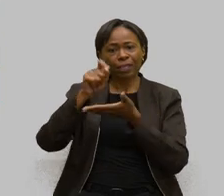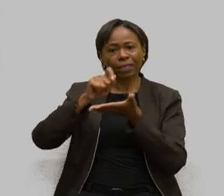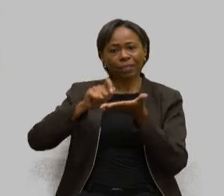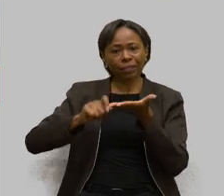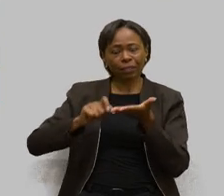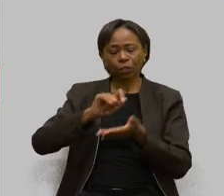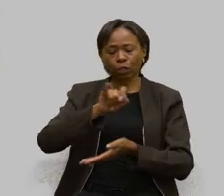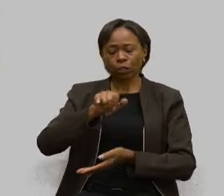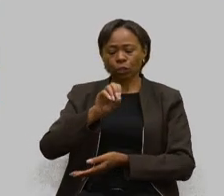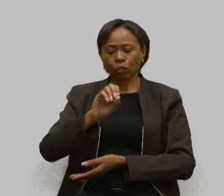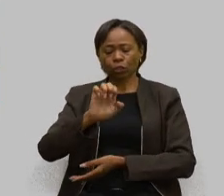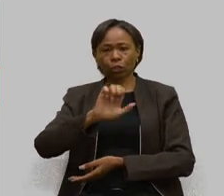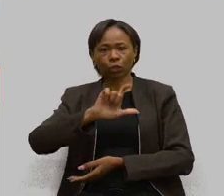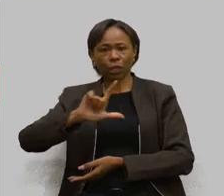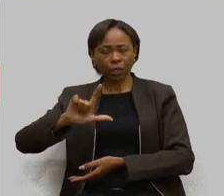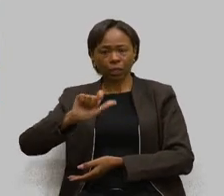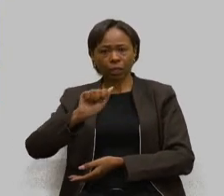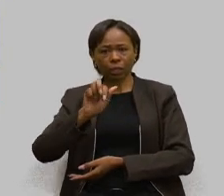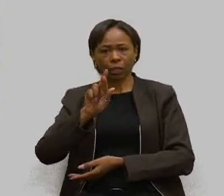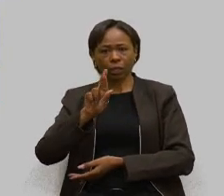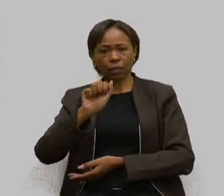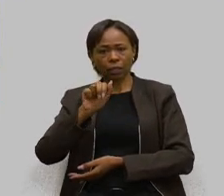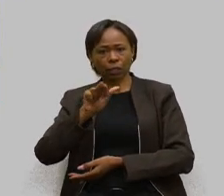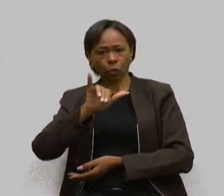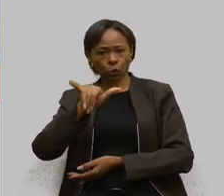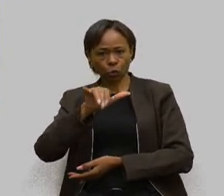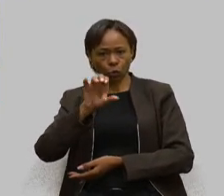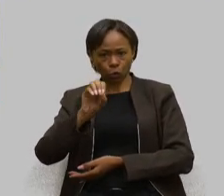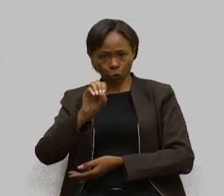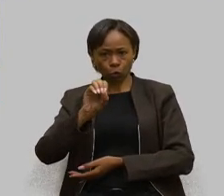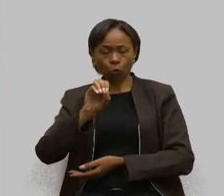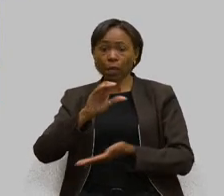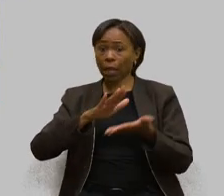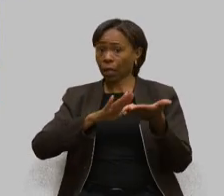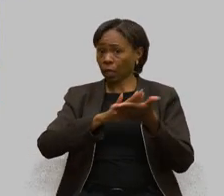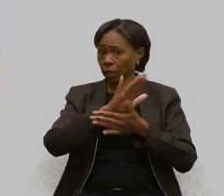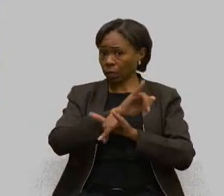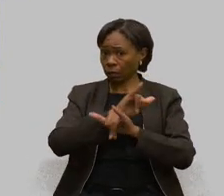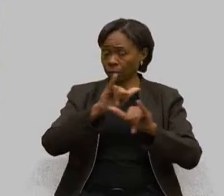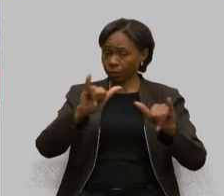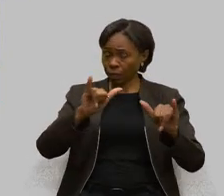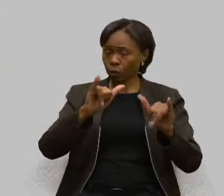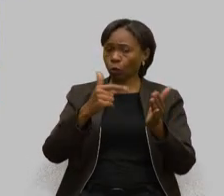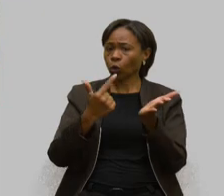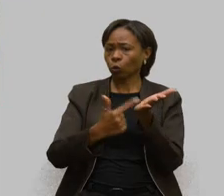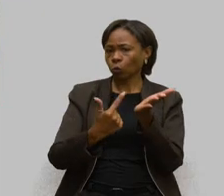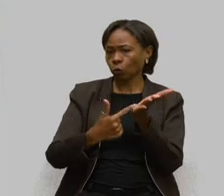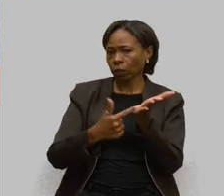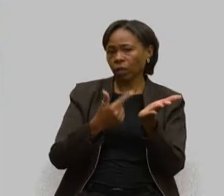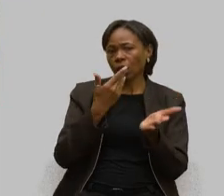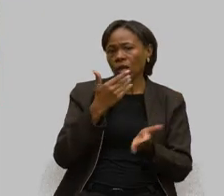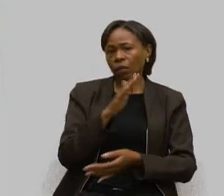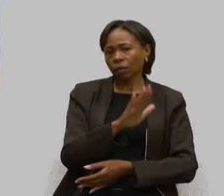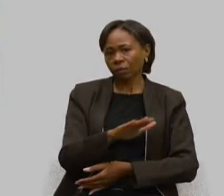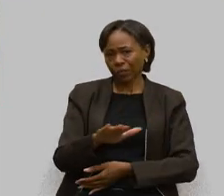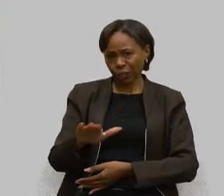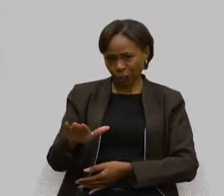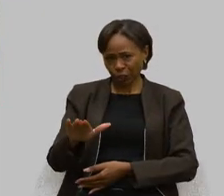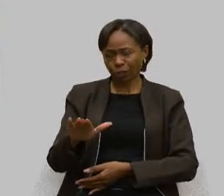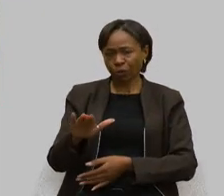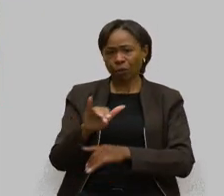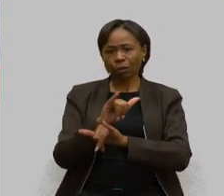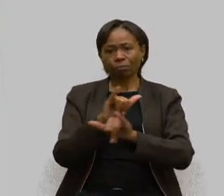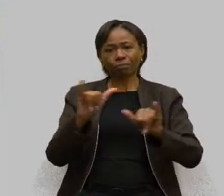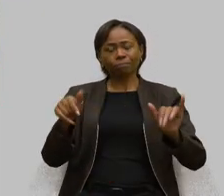Araújo pelo lançamento da coleção gentes de Literatura Infantil focada em dar visibilidade a